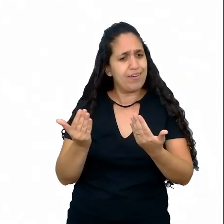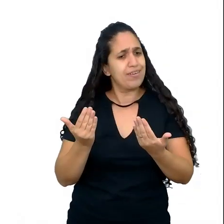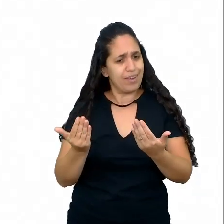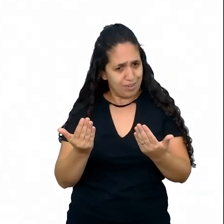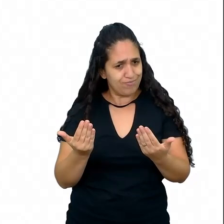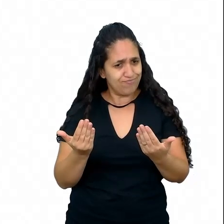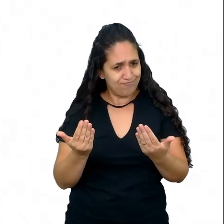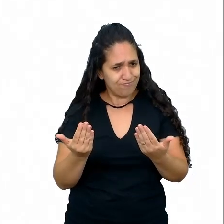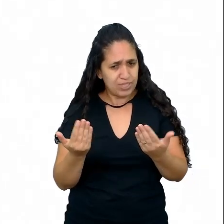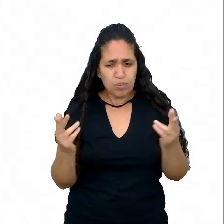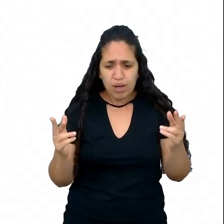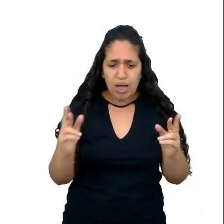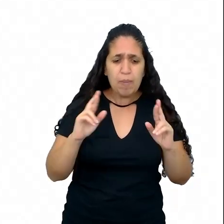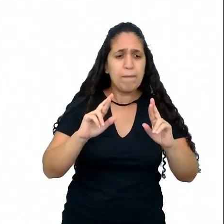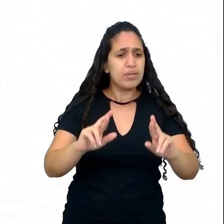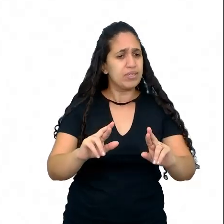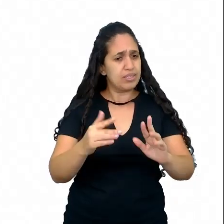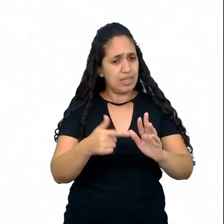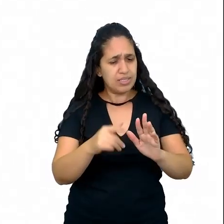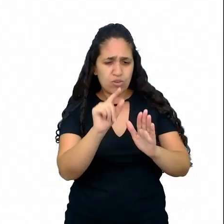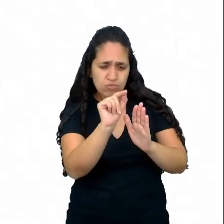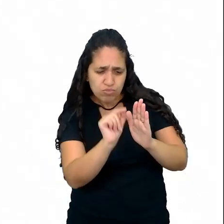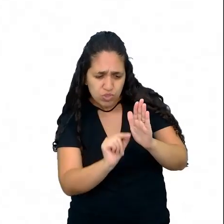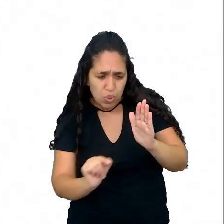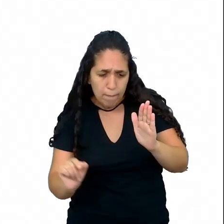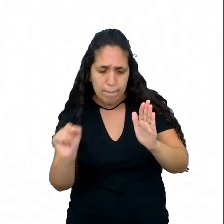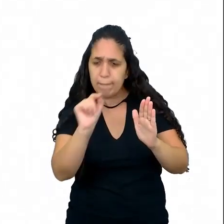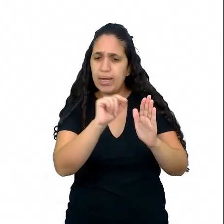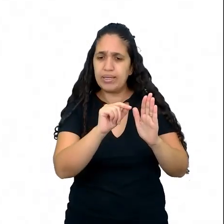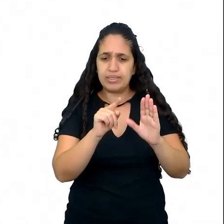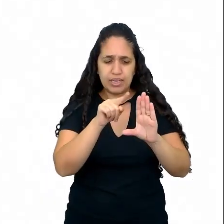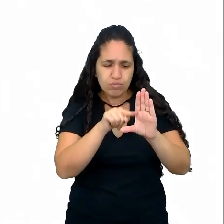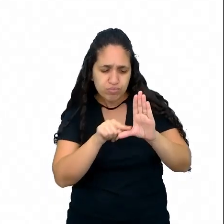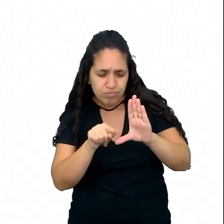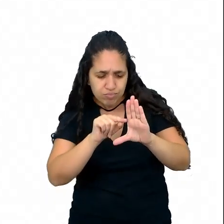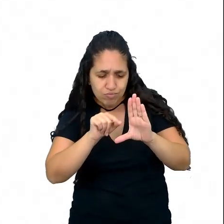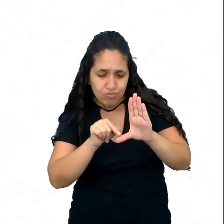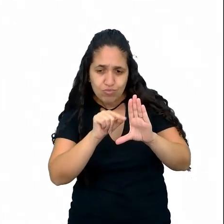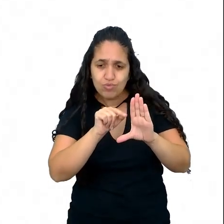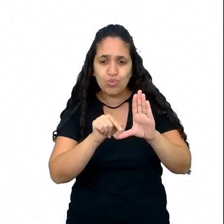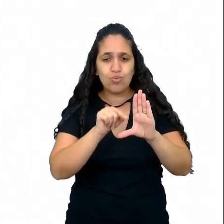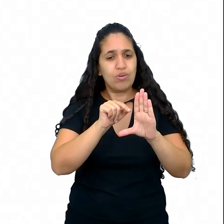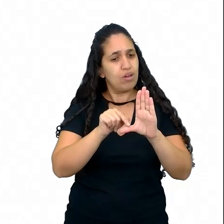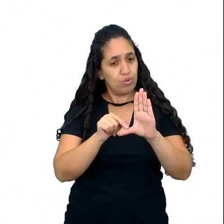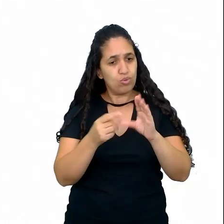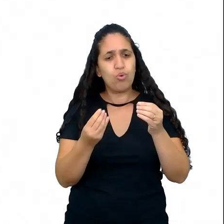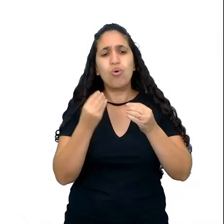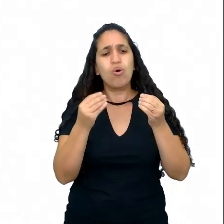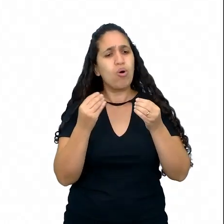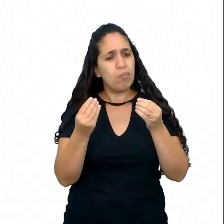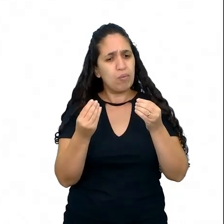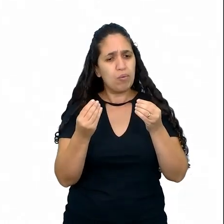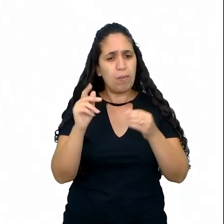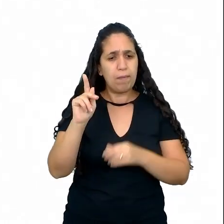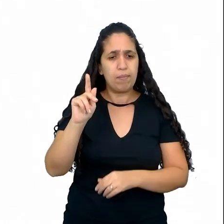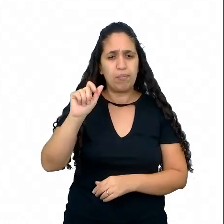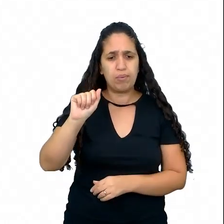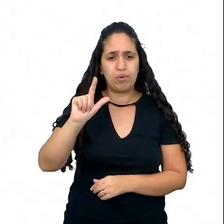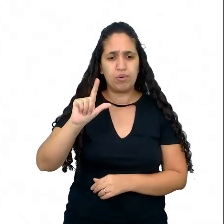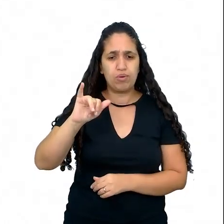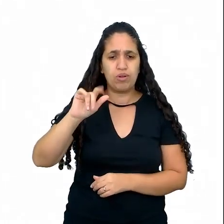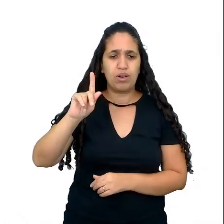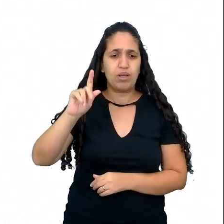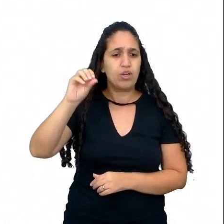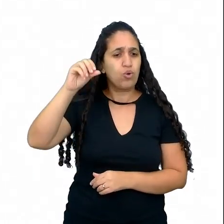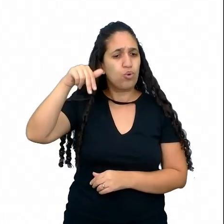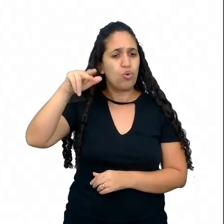nós a representação geométrica em cima de um ângulo? Identificar ângulos de um polígono, ou seja, um polígono, aonde estão seus ângulos? Quais são